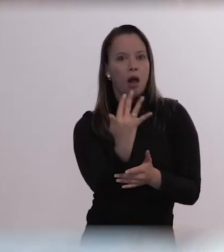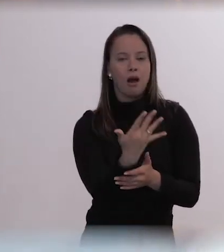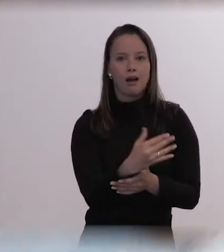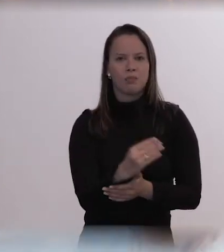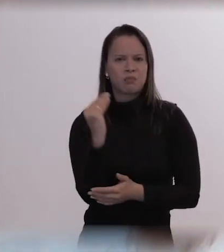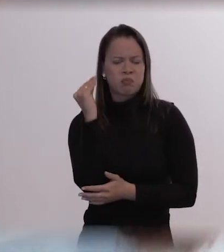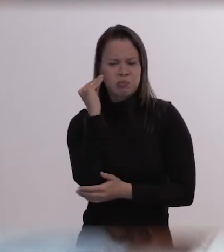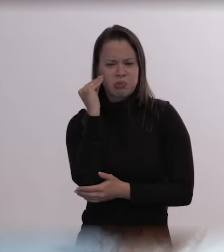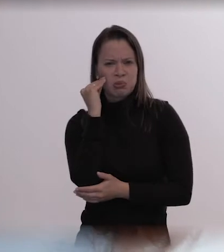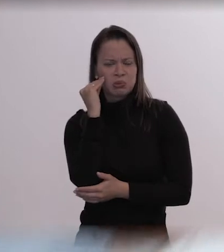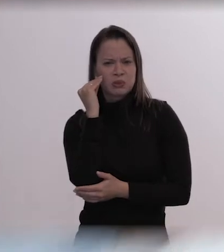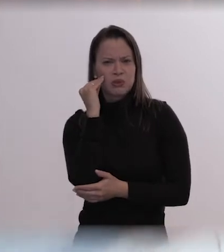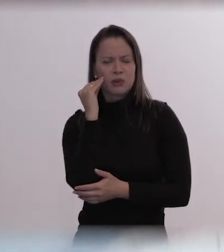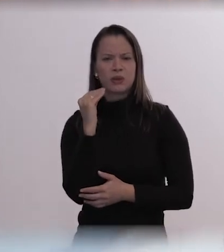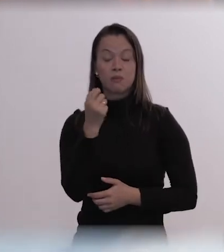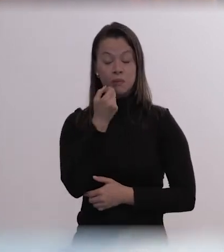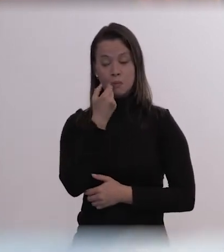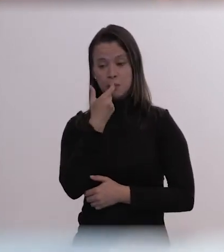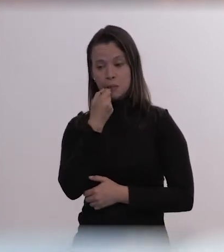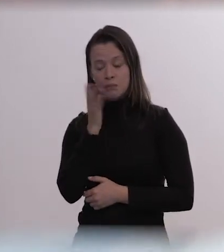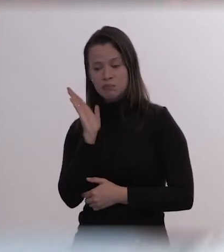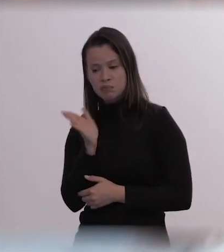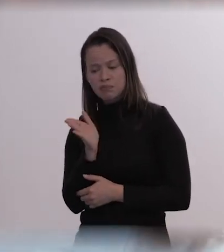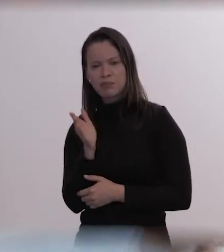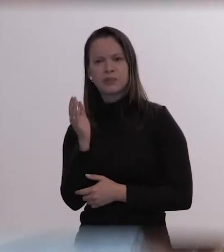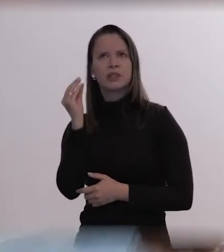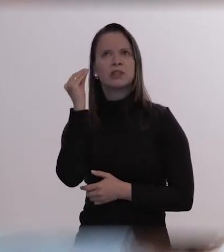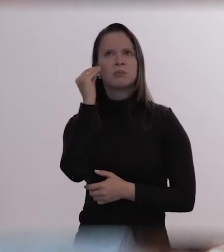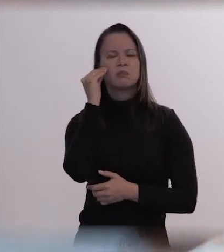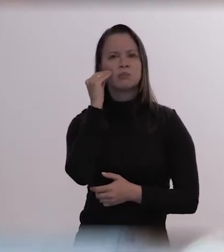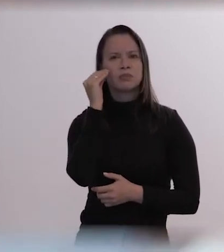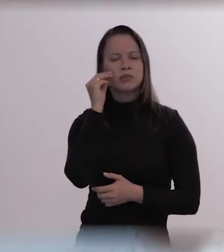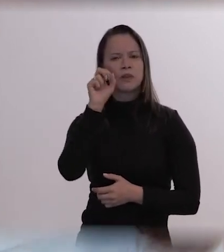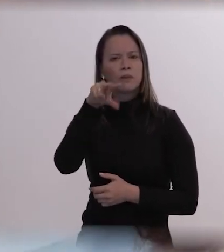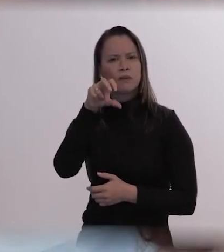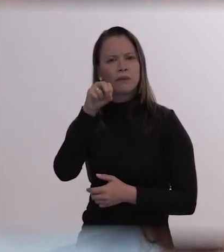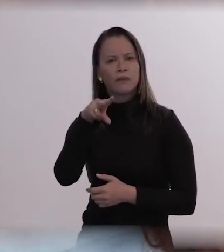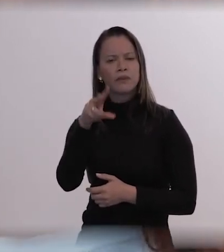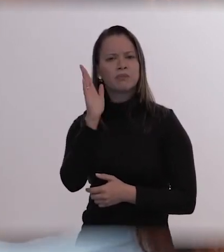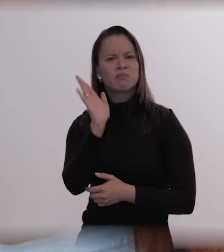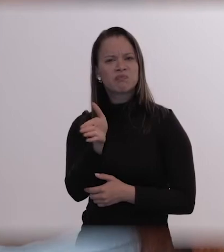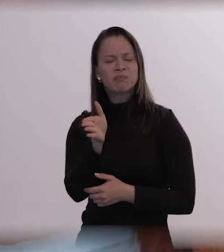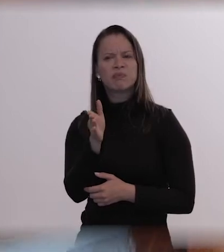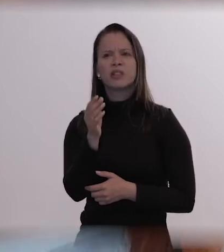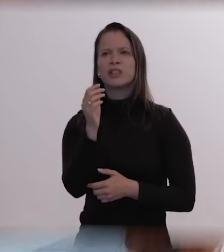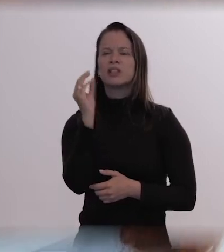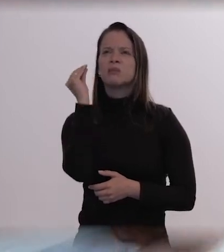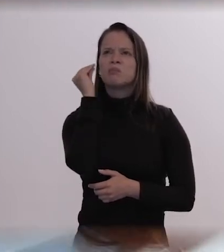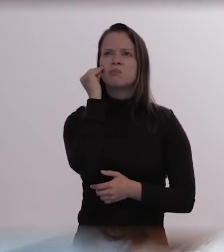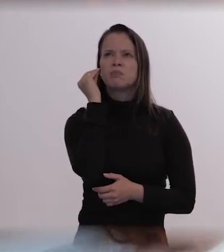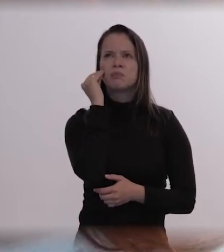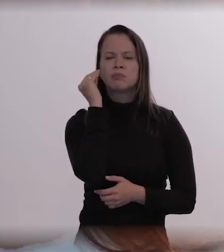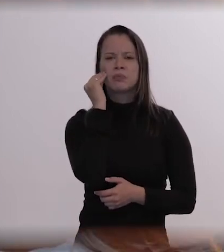Foram tentativas por remédio, foram tentativas por chumbinho, foram